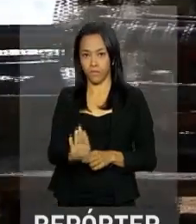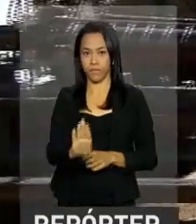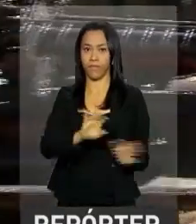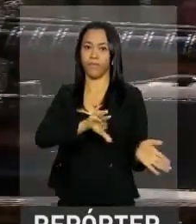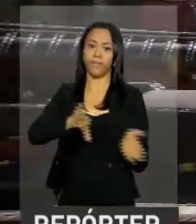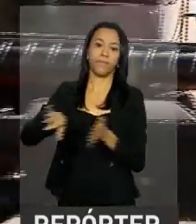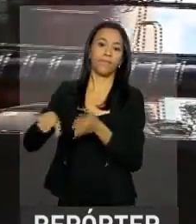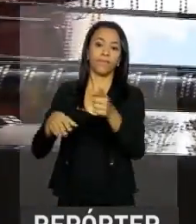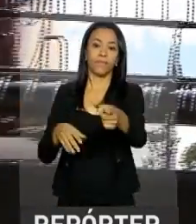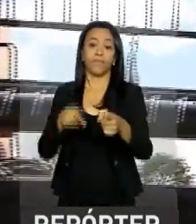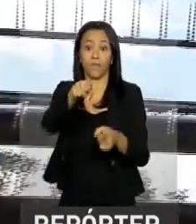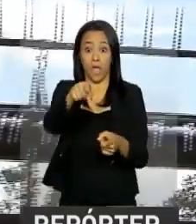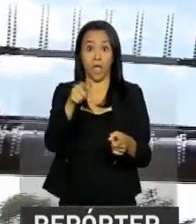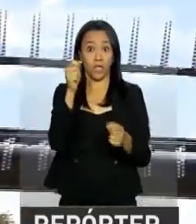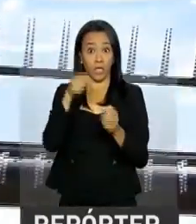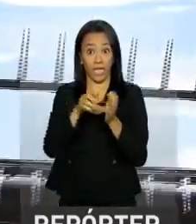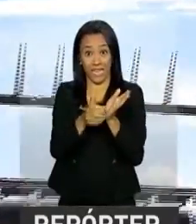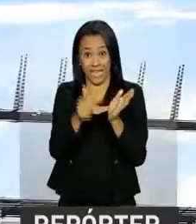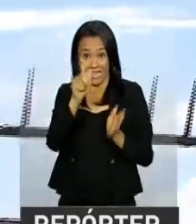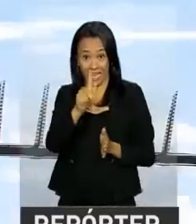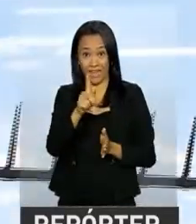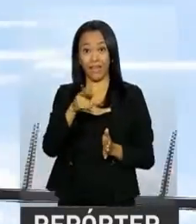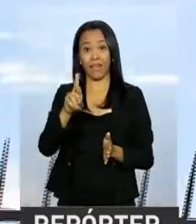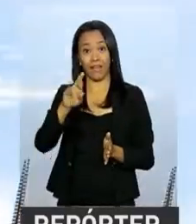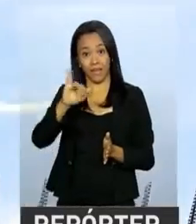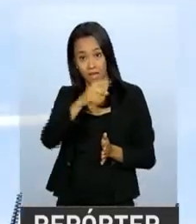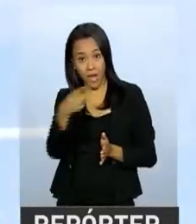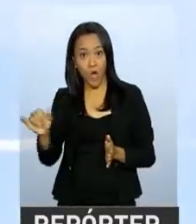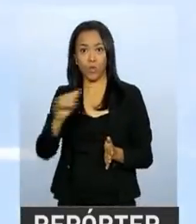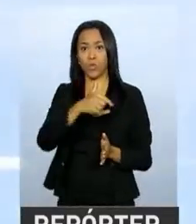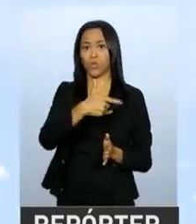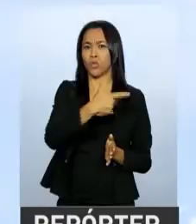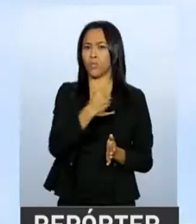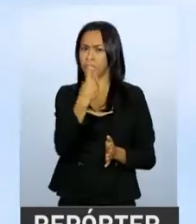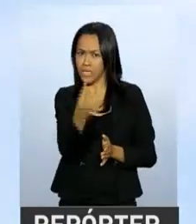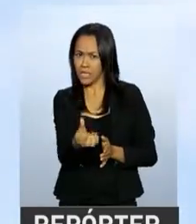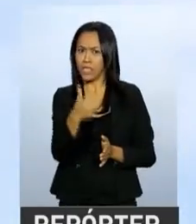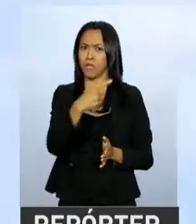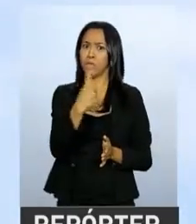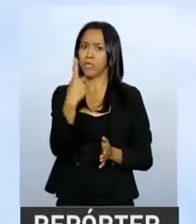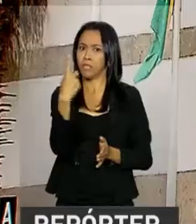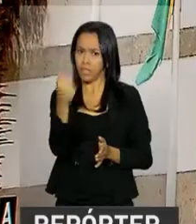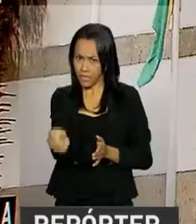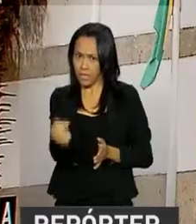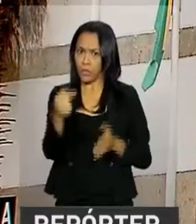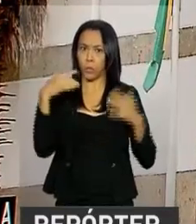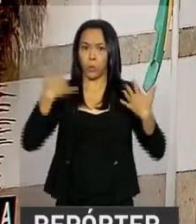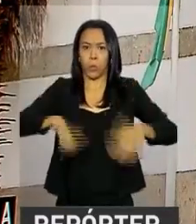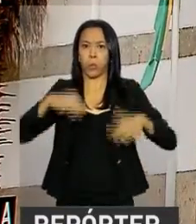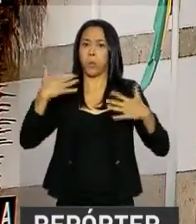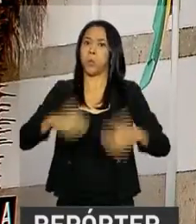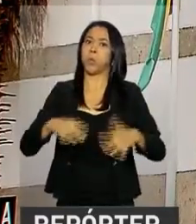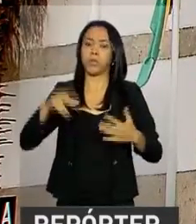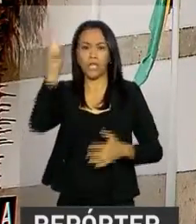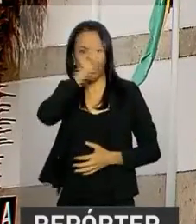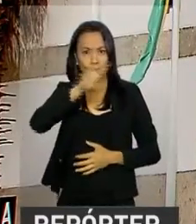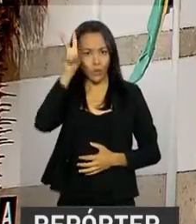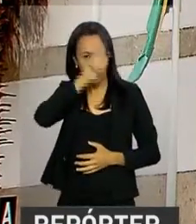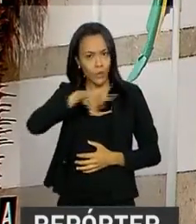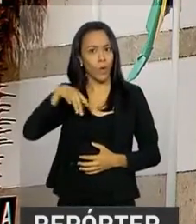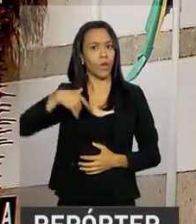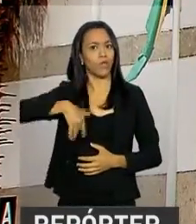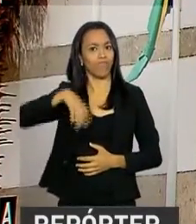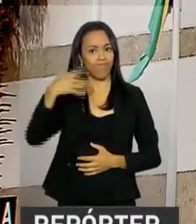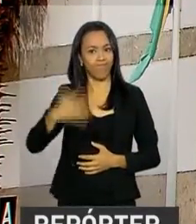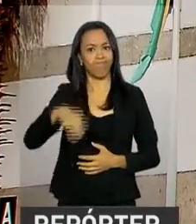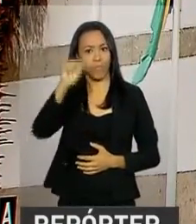A safra de grãos 2016-2017 deve ser a maior da história do país. É isso que mostra levantamento feito